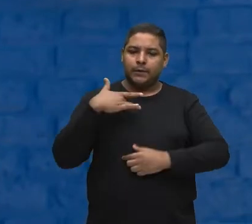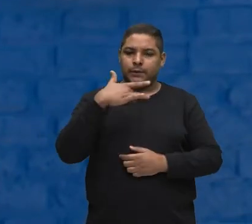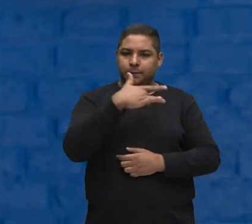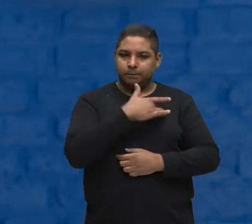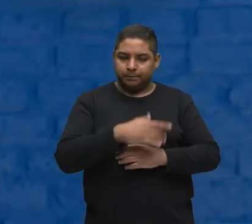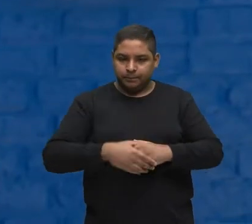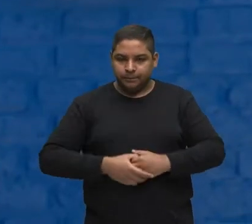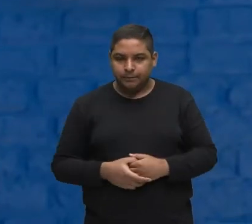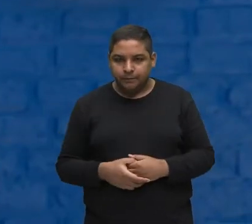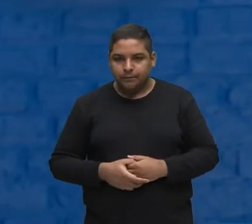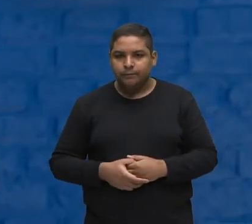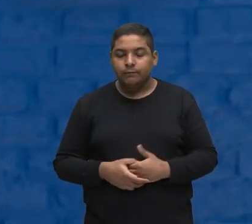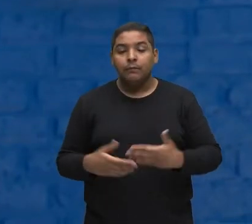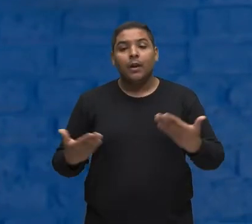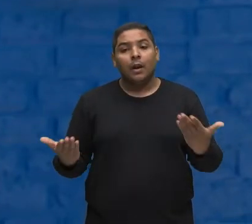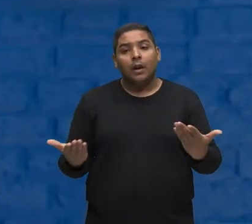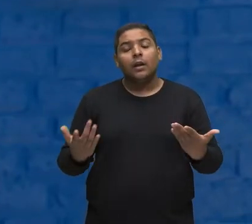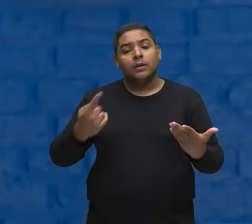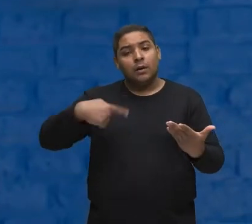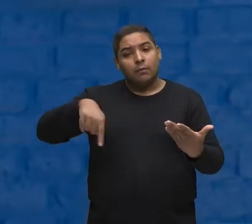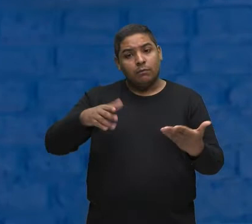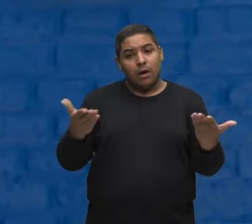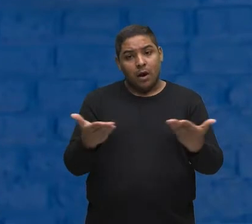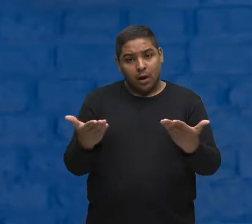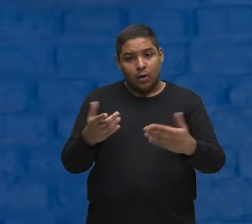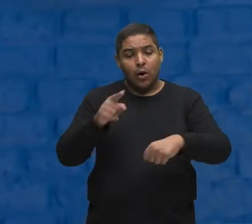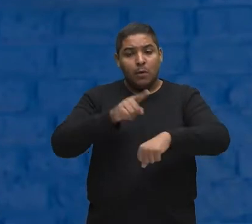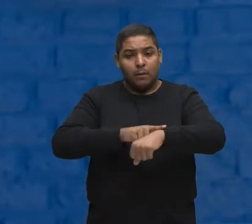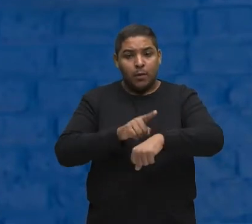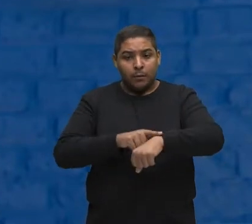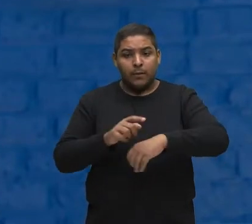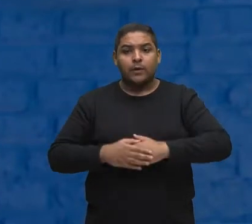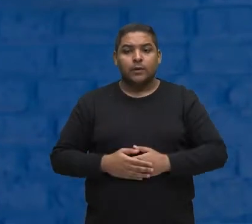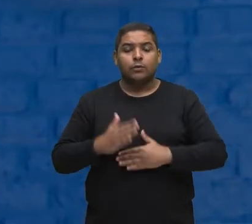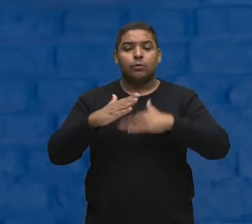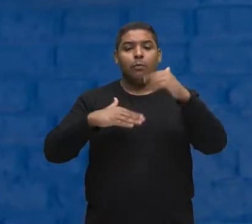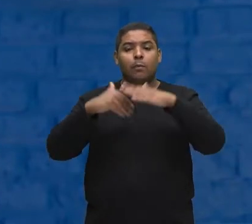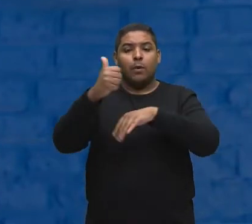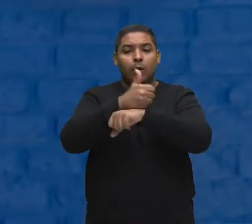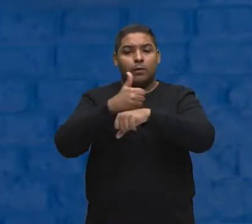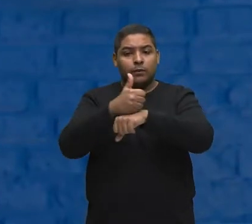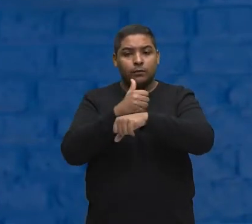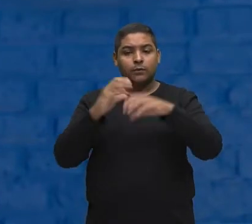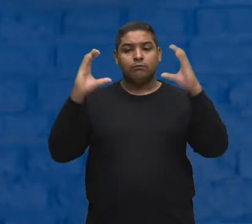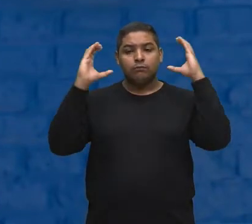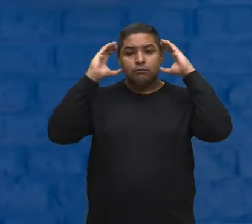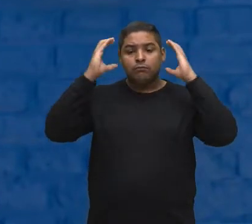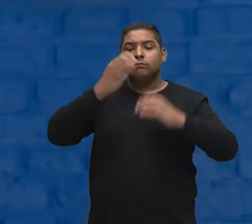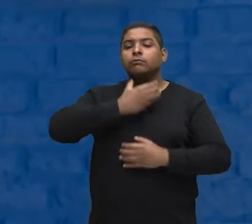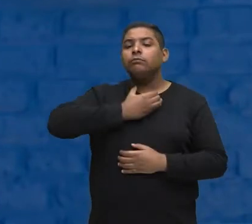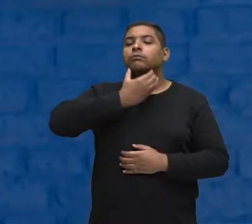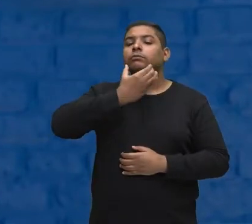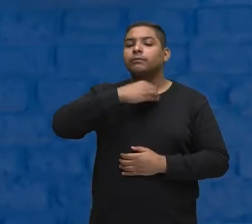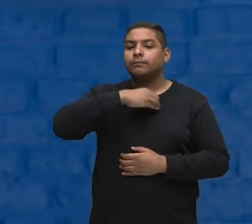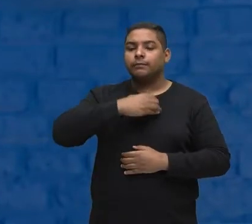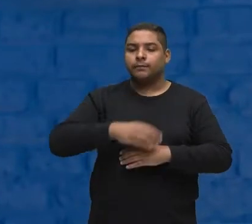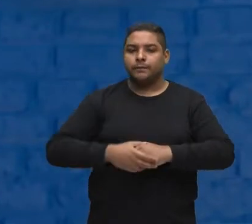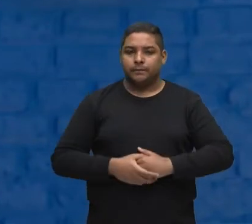bom? Então, a gente vai trazer aqui, nesse momento, também o profissional de fonoaudiologia. Bora